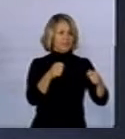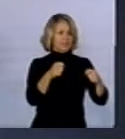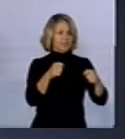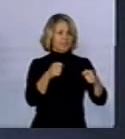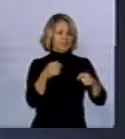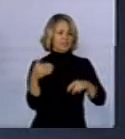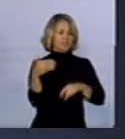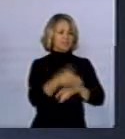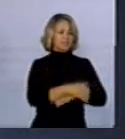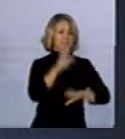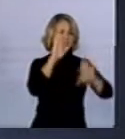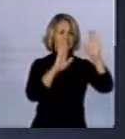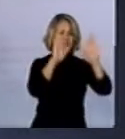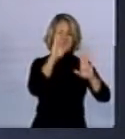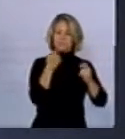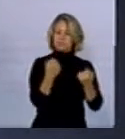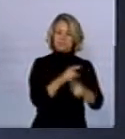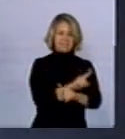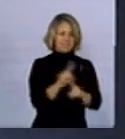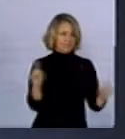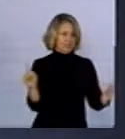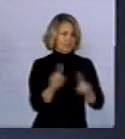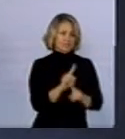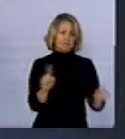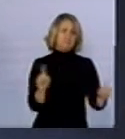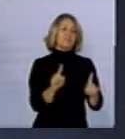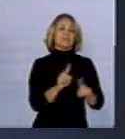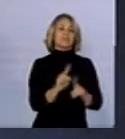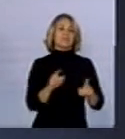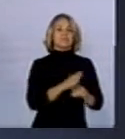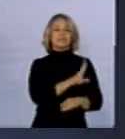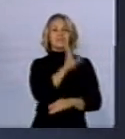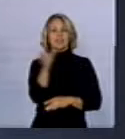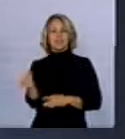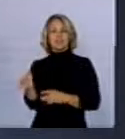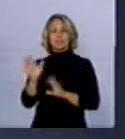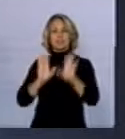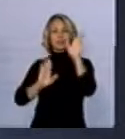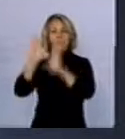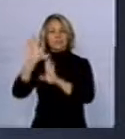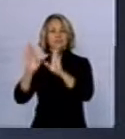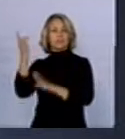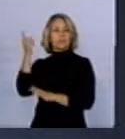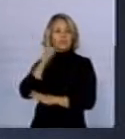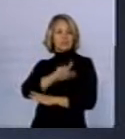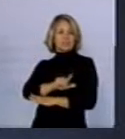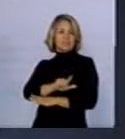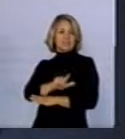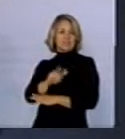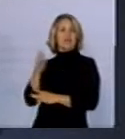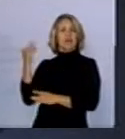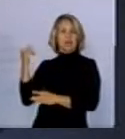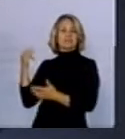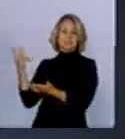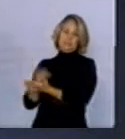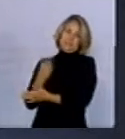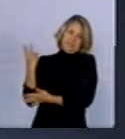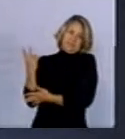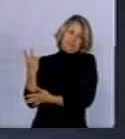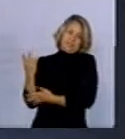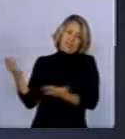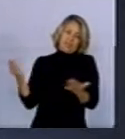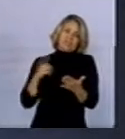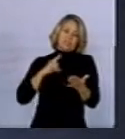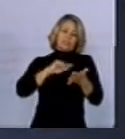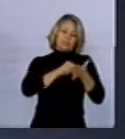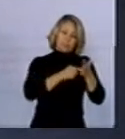certame licitatório. Não é mais necessário ingressar numa determinada concorrência para se adquirir uma outorga, como antes era. Aí eu tenho alguns